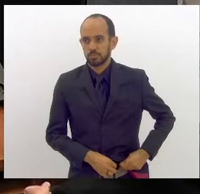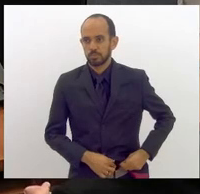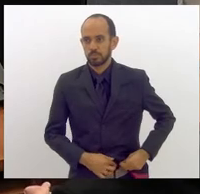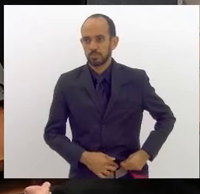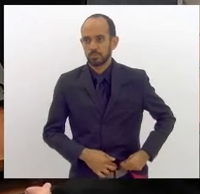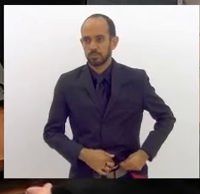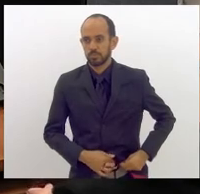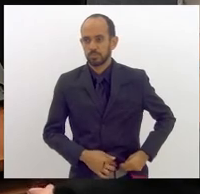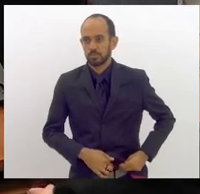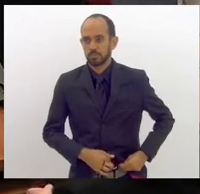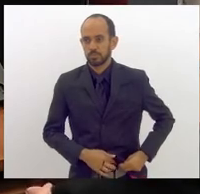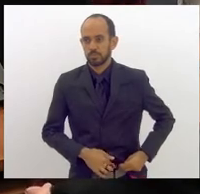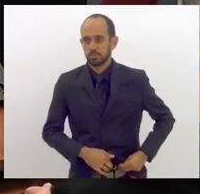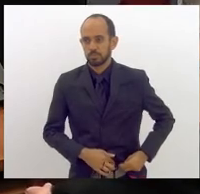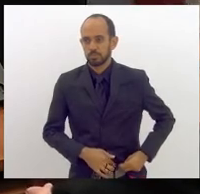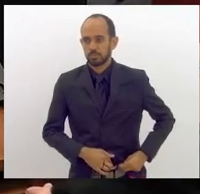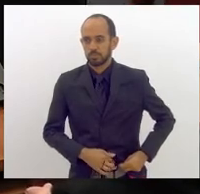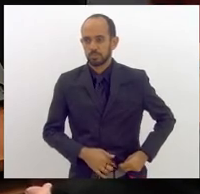idênticos